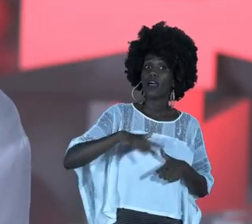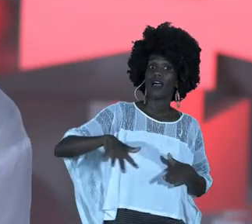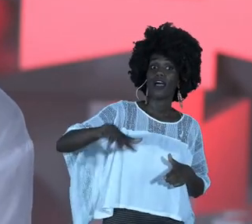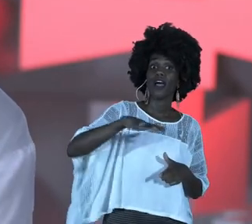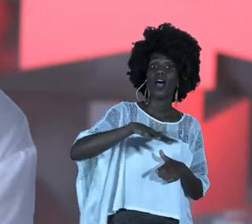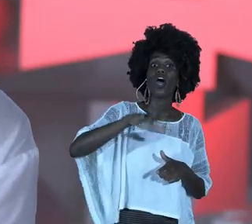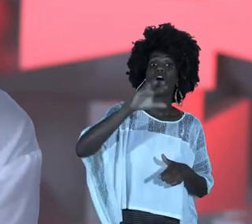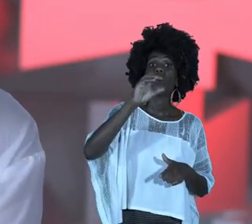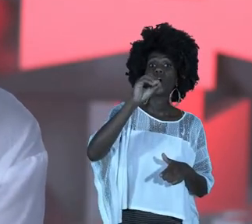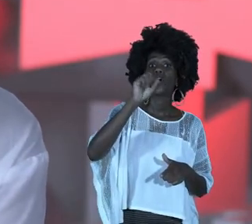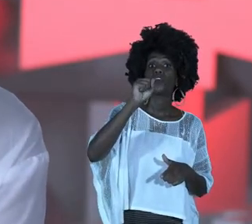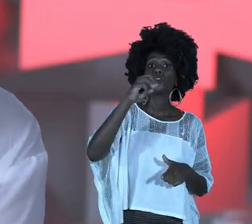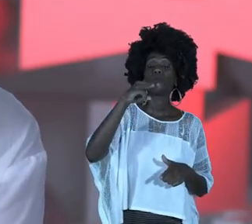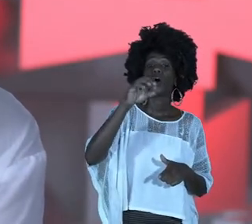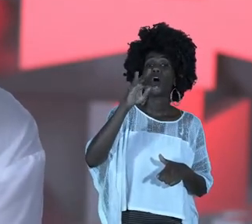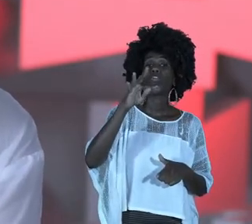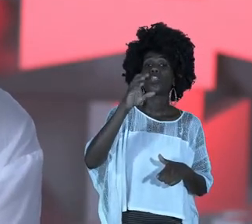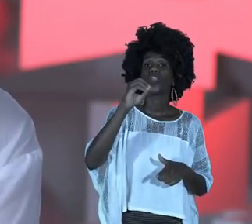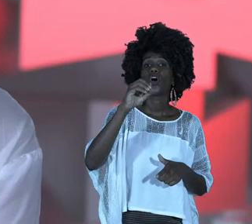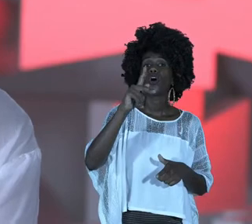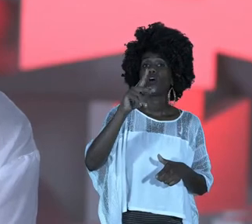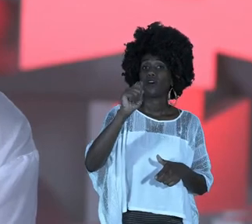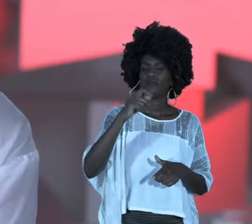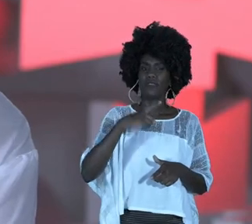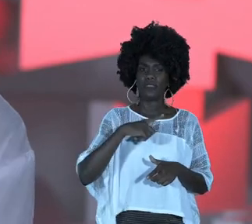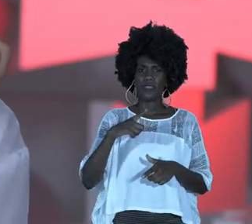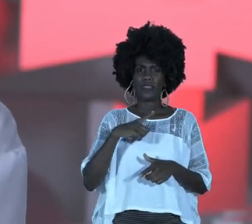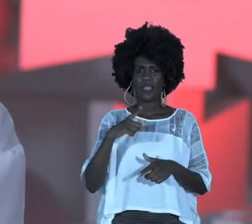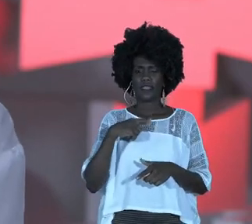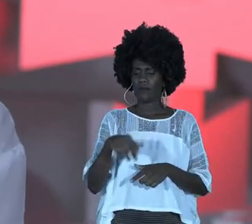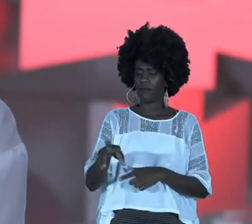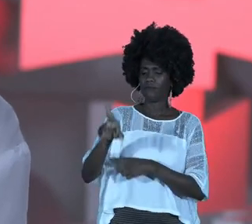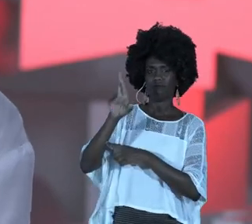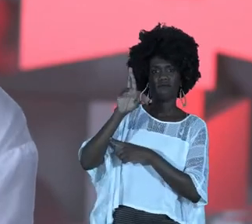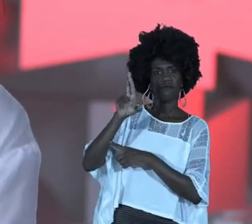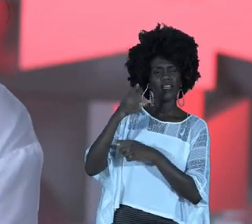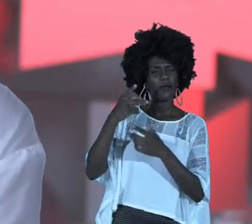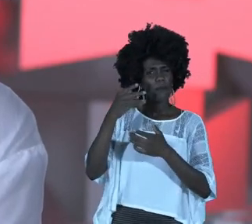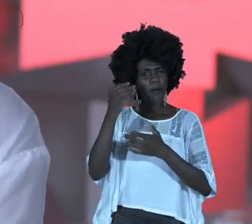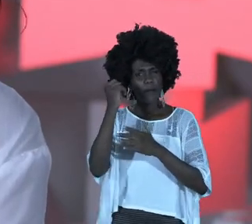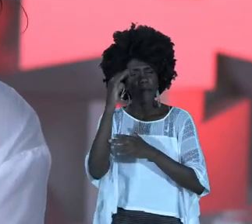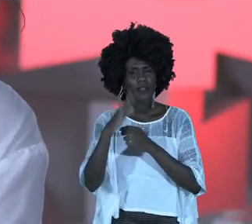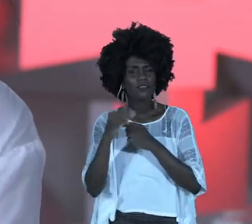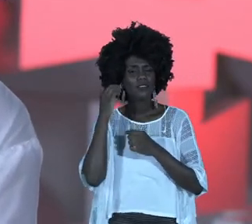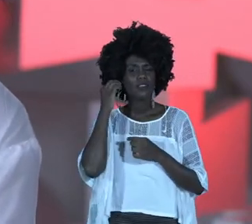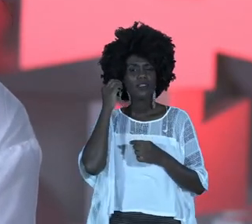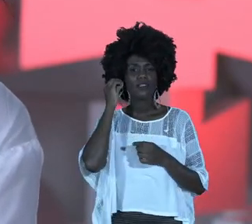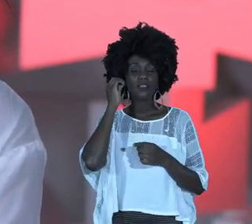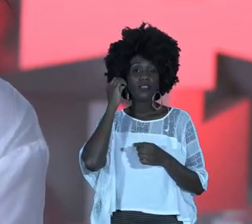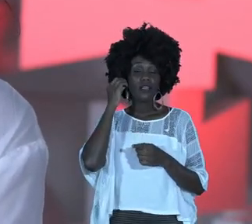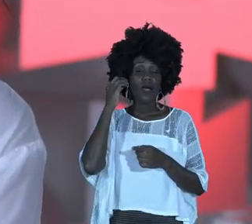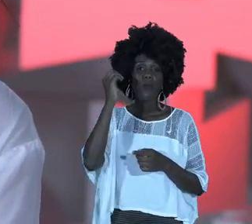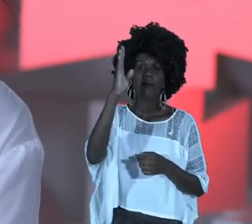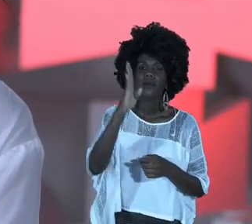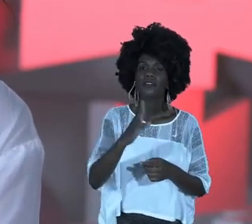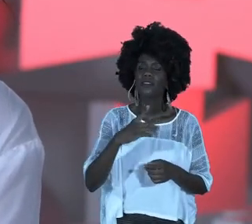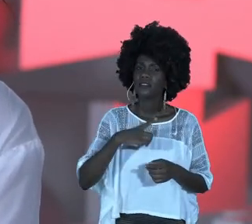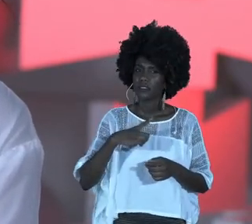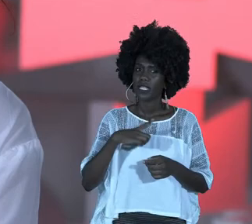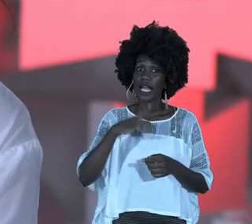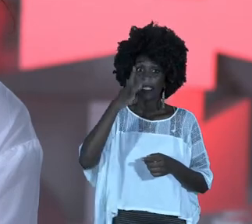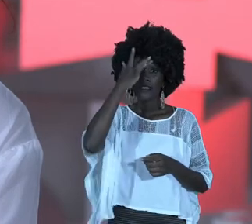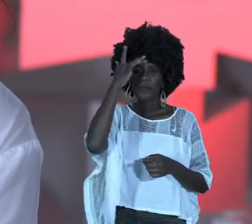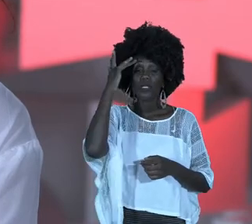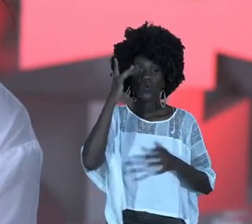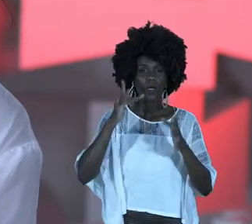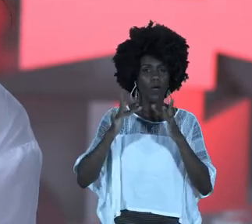Cosmococa. Então, você vê que existe uma referência, uma brasilidade pelo uso das redes, e as pessoas